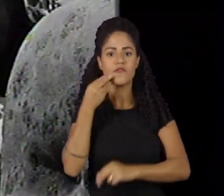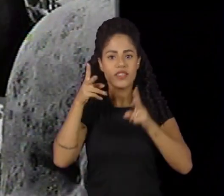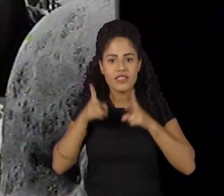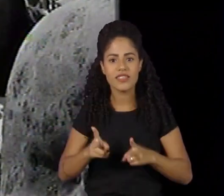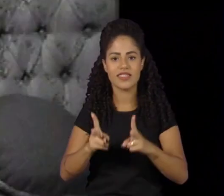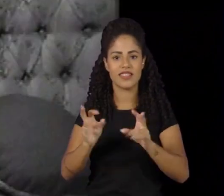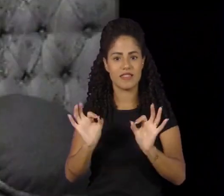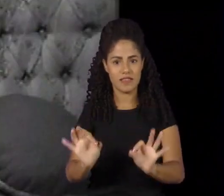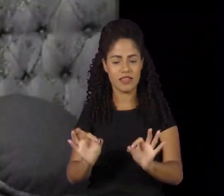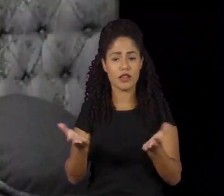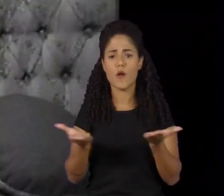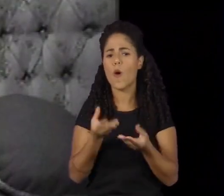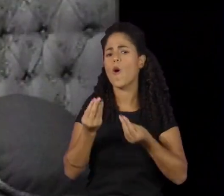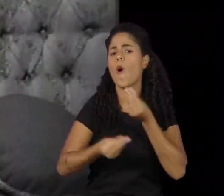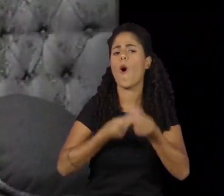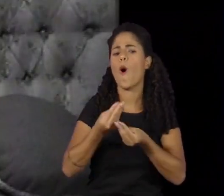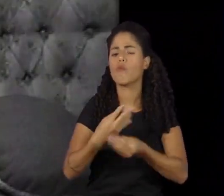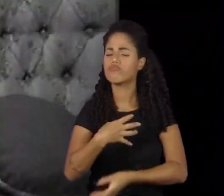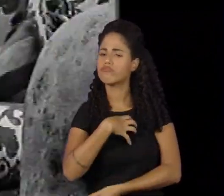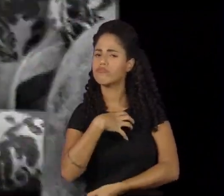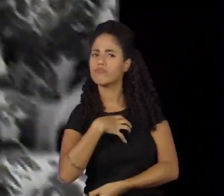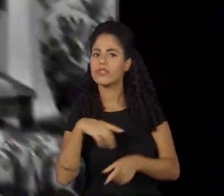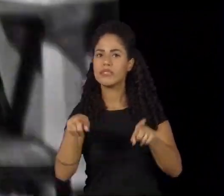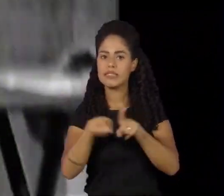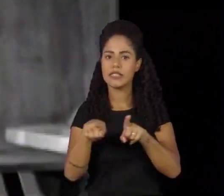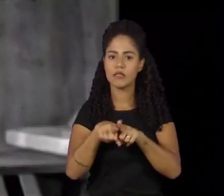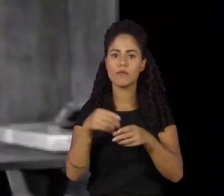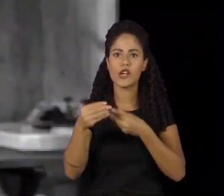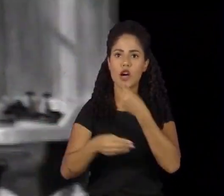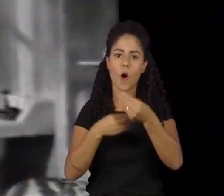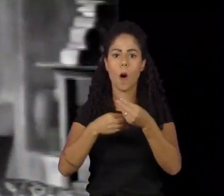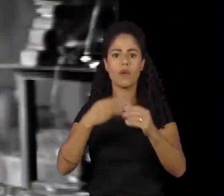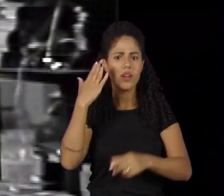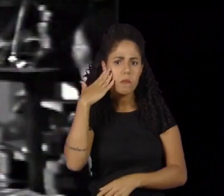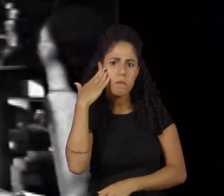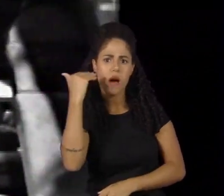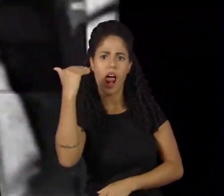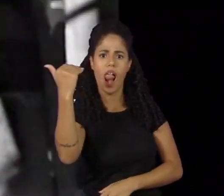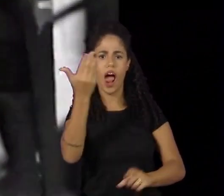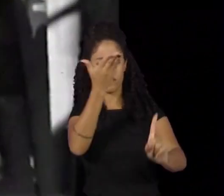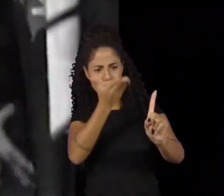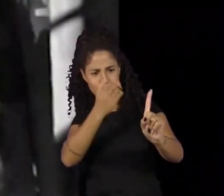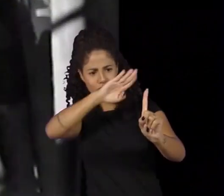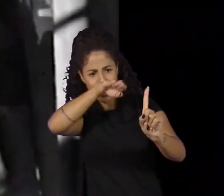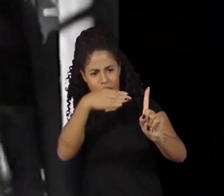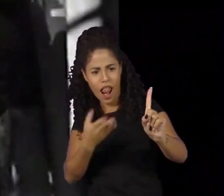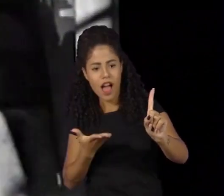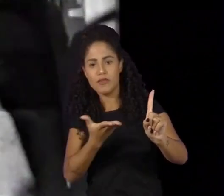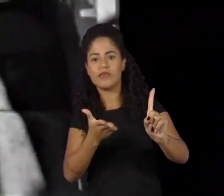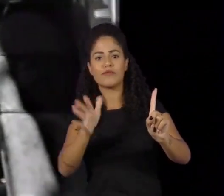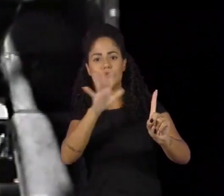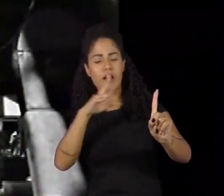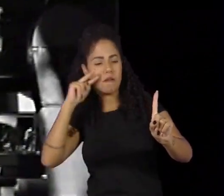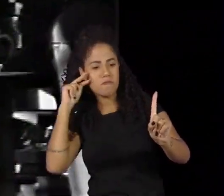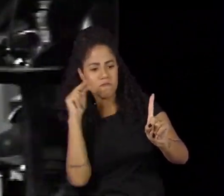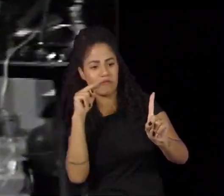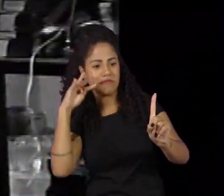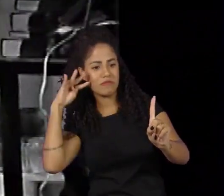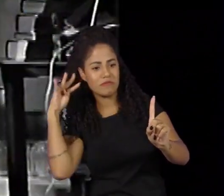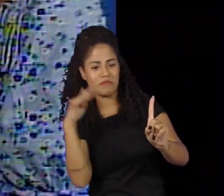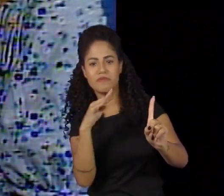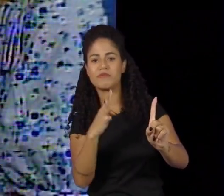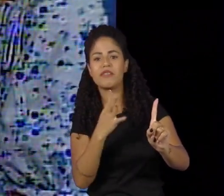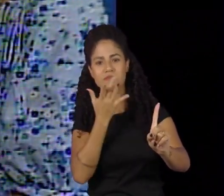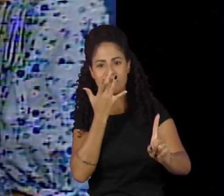Paulo, mas que, por outro lado, o levaram a ser reconhecido e admirado por todo o Brasil e também no